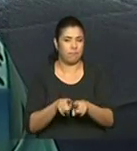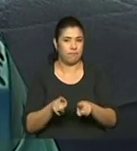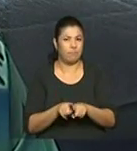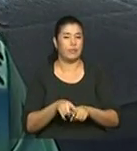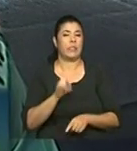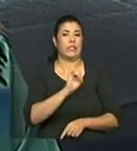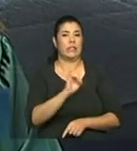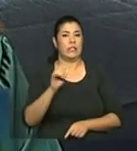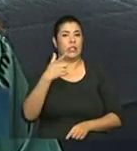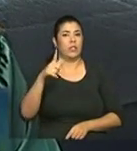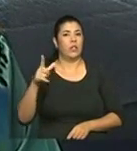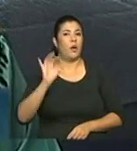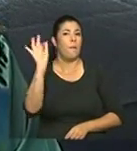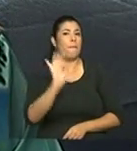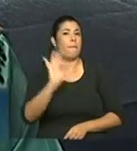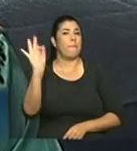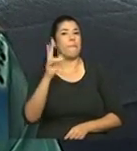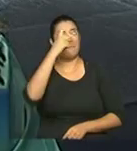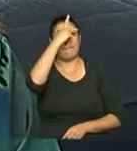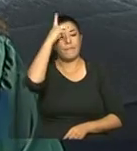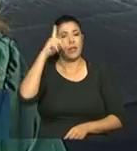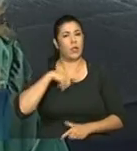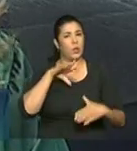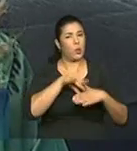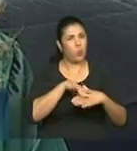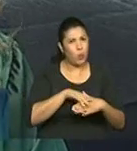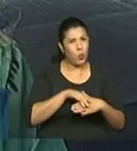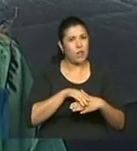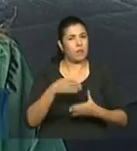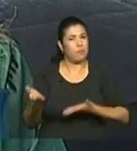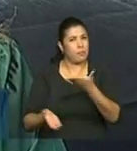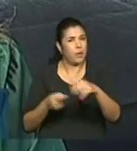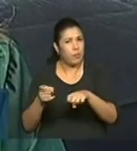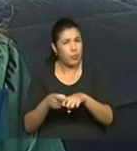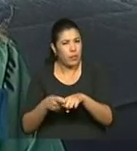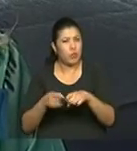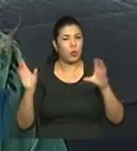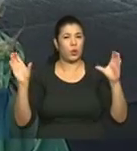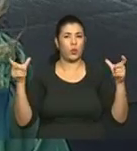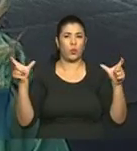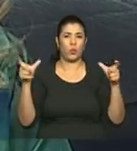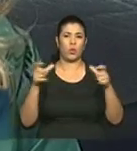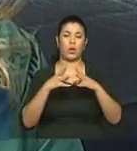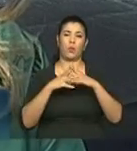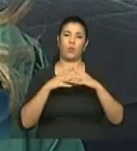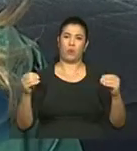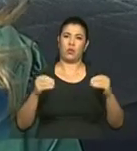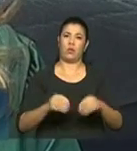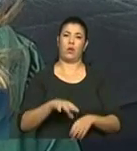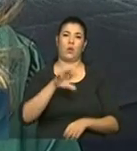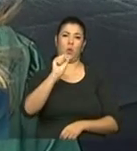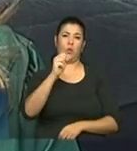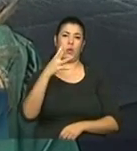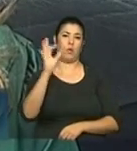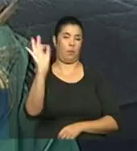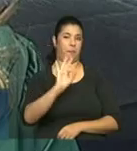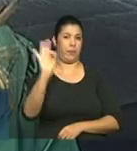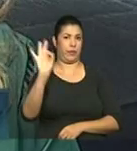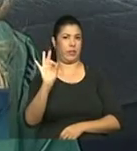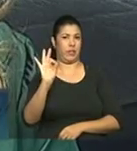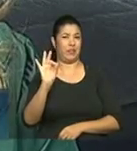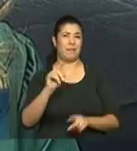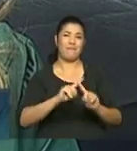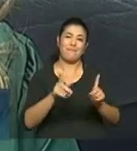do percentual de cura, que hoje é mais de 80%, hoje é 84% para todo o país, mas existem, por exemplo, alguns